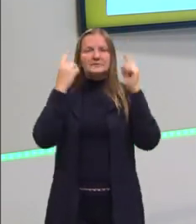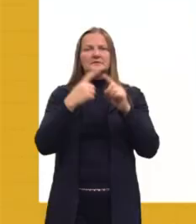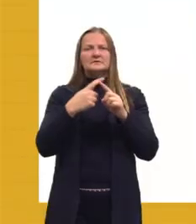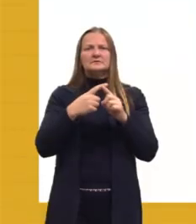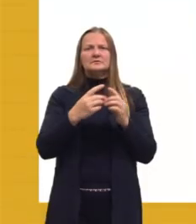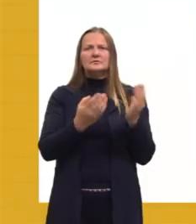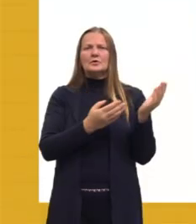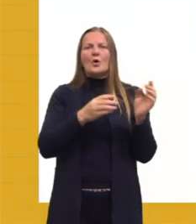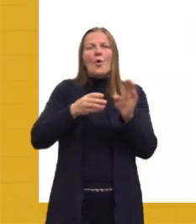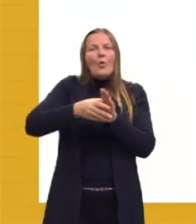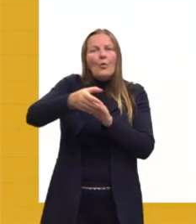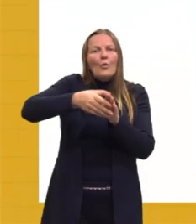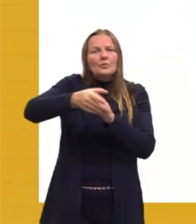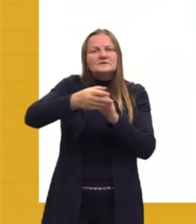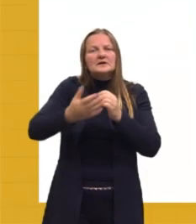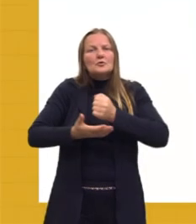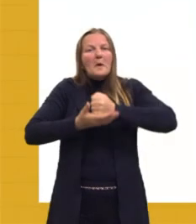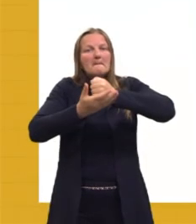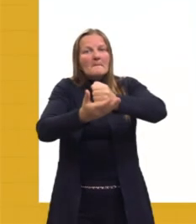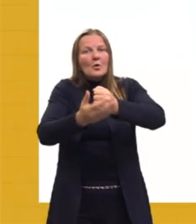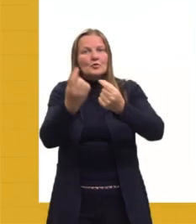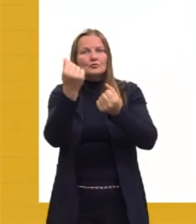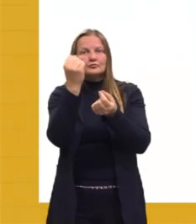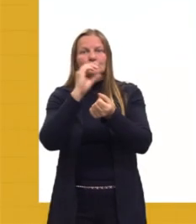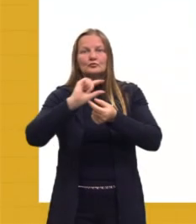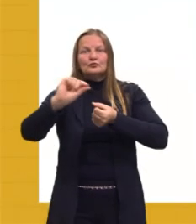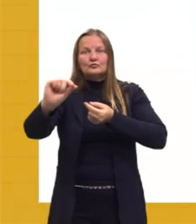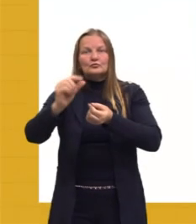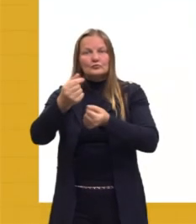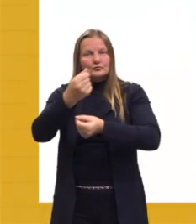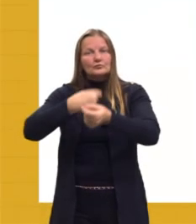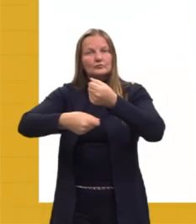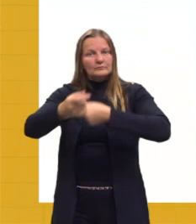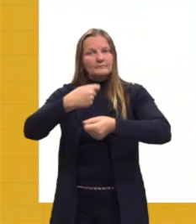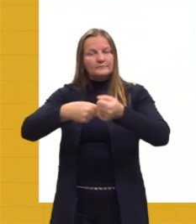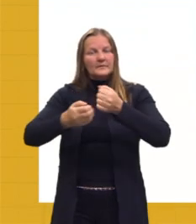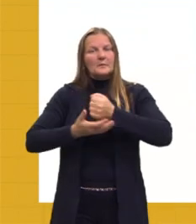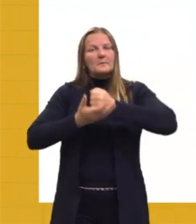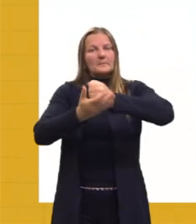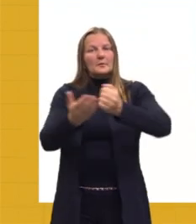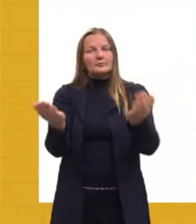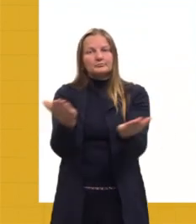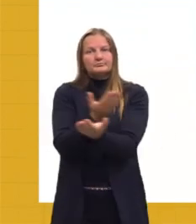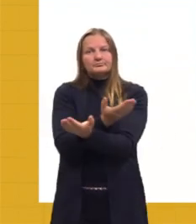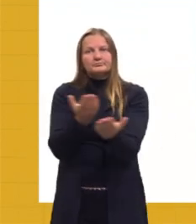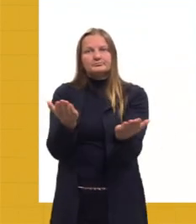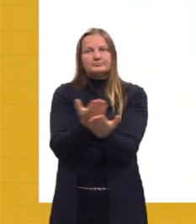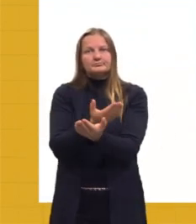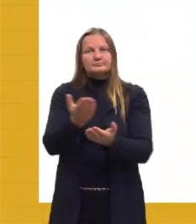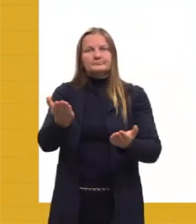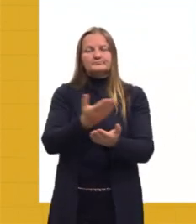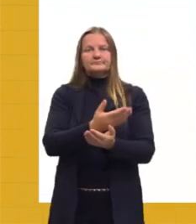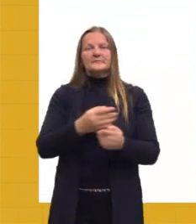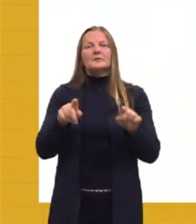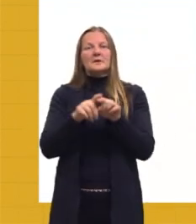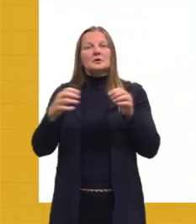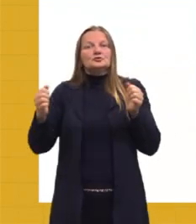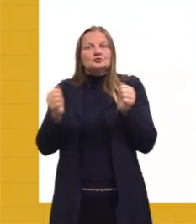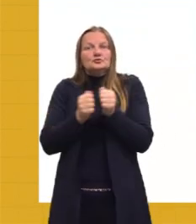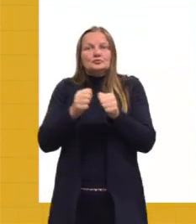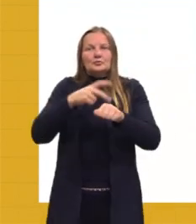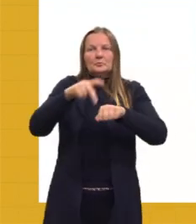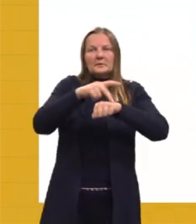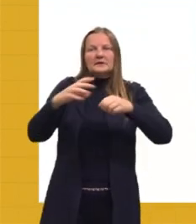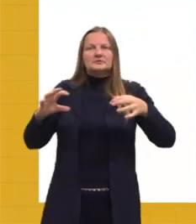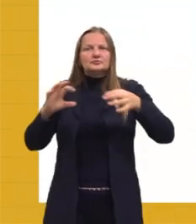comecon conselho de assistência económica multa tá então é o objetivo de auxiliar então também os aliados né